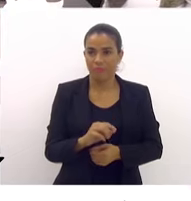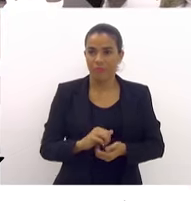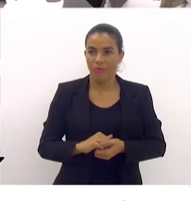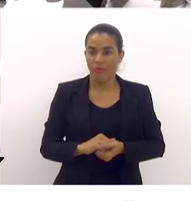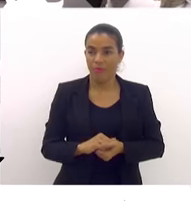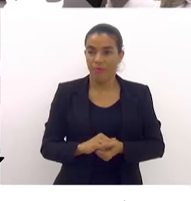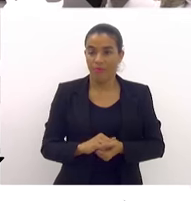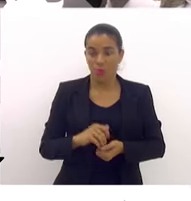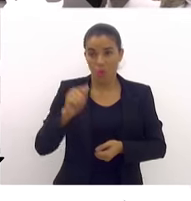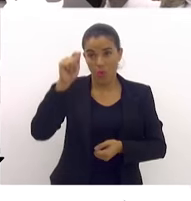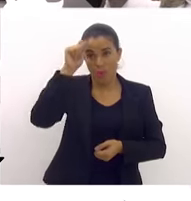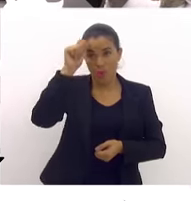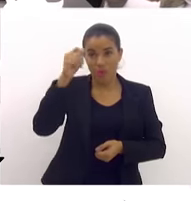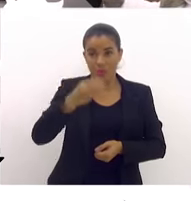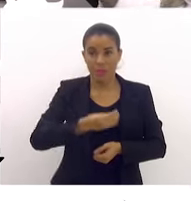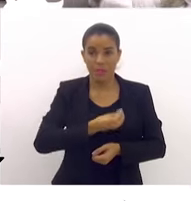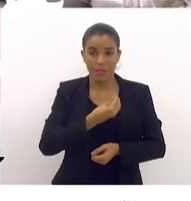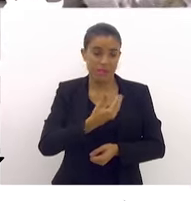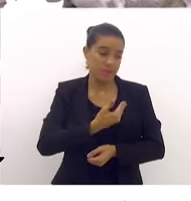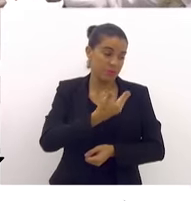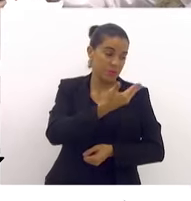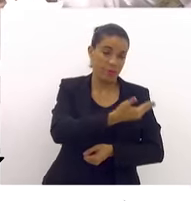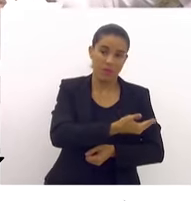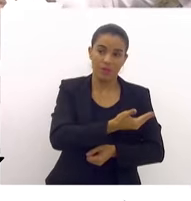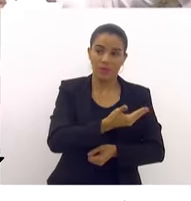acordado? O autor está presente aqui do meu lado.